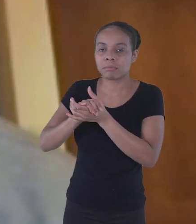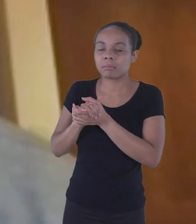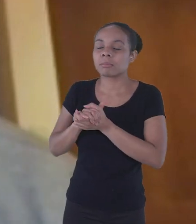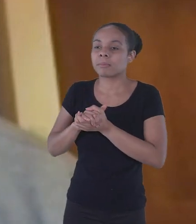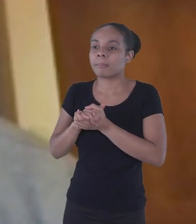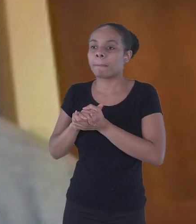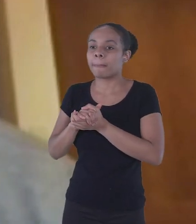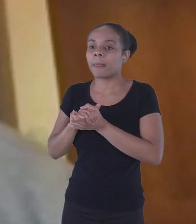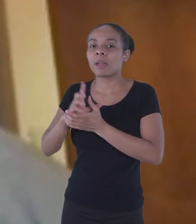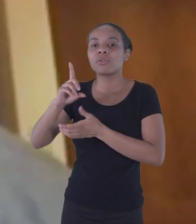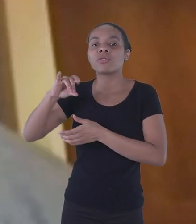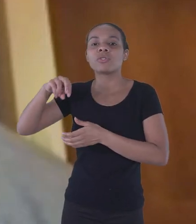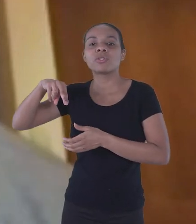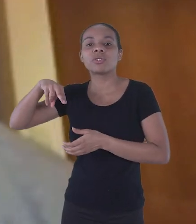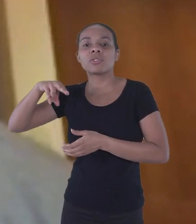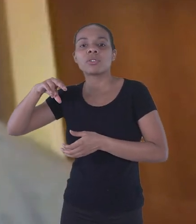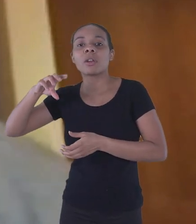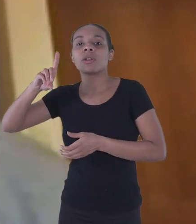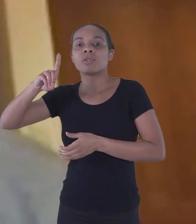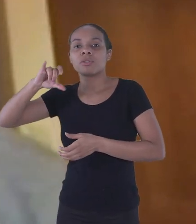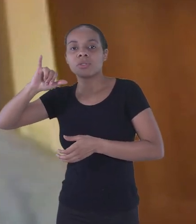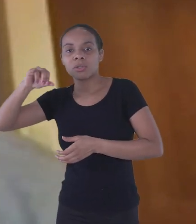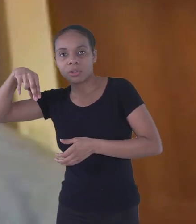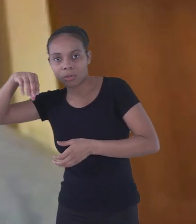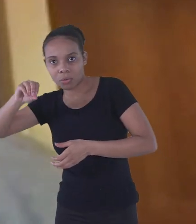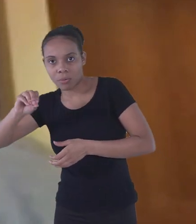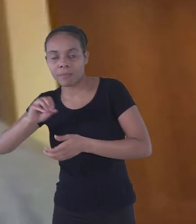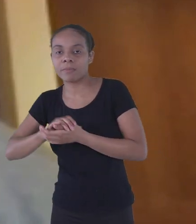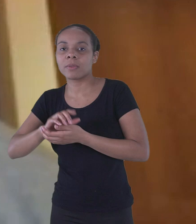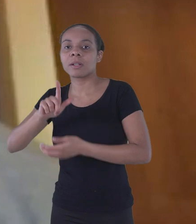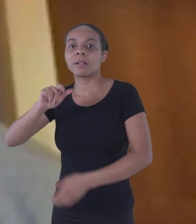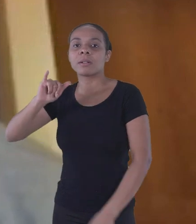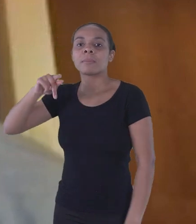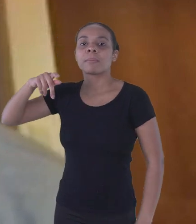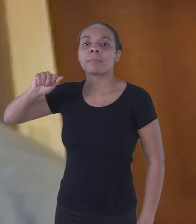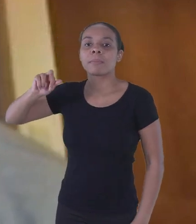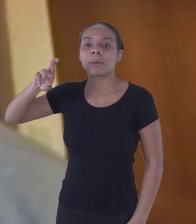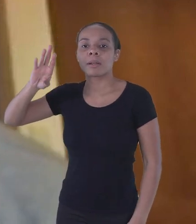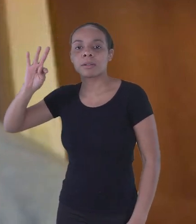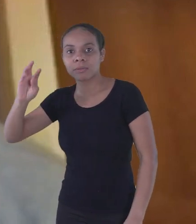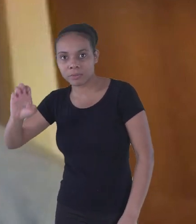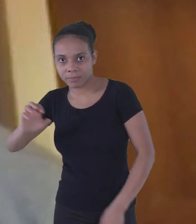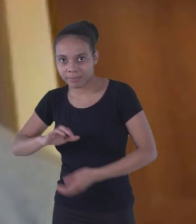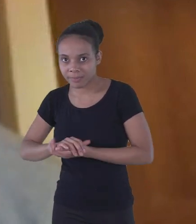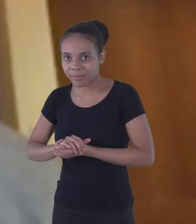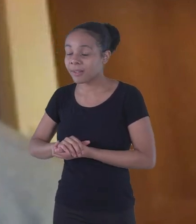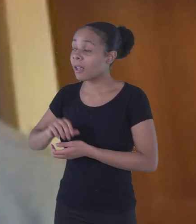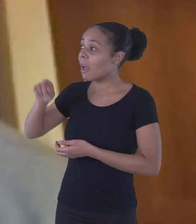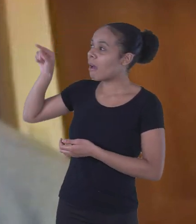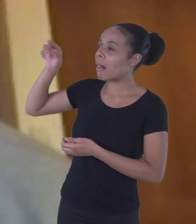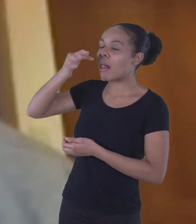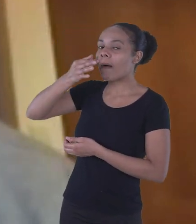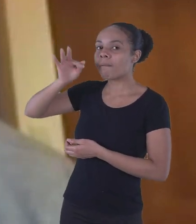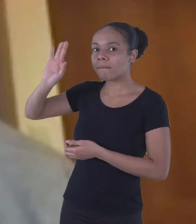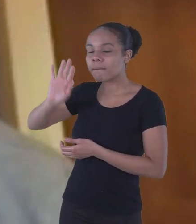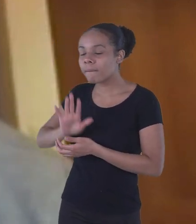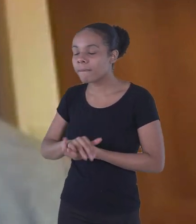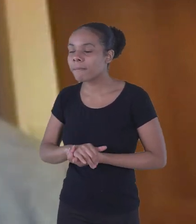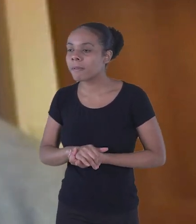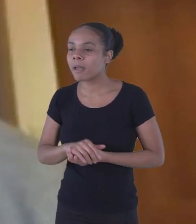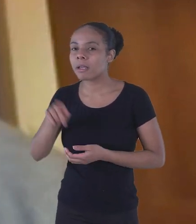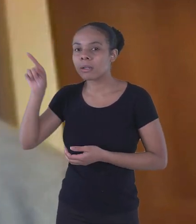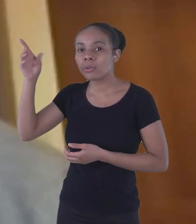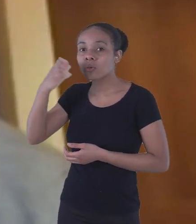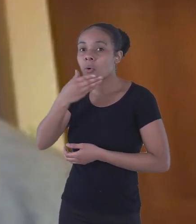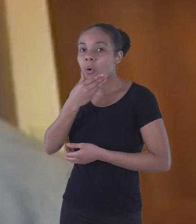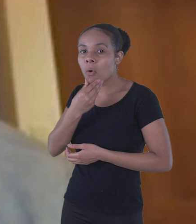Dino Lipati não consegue tocar a última peça do programa, que era a valsa número 1 de Chopin. Então, esse homem,